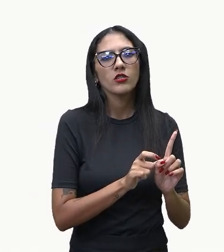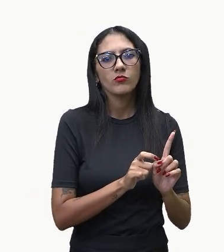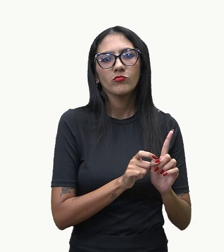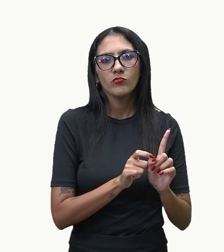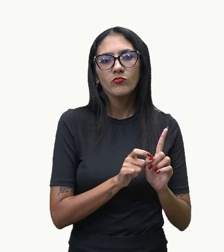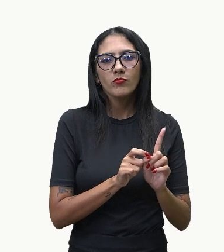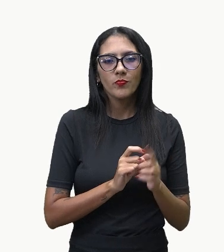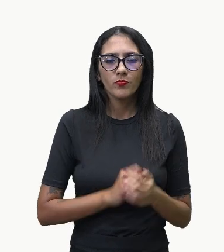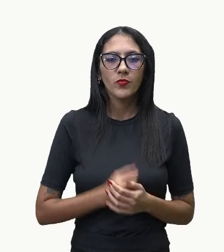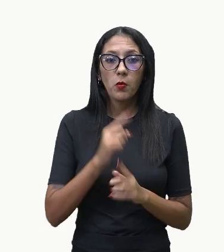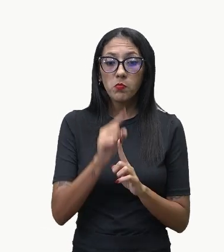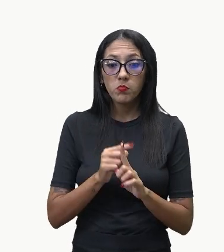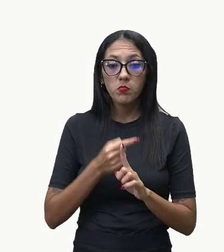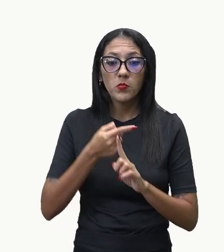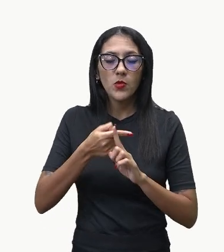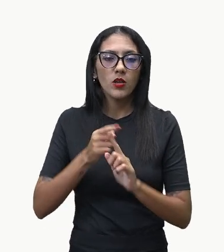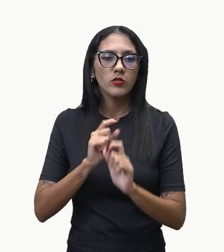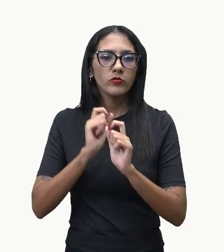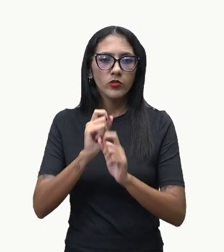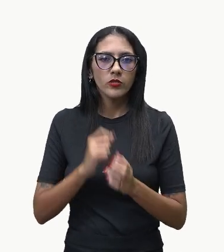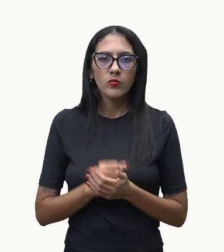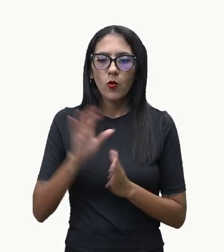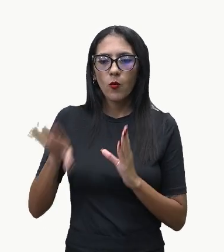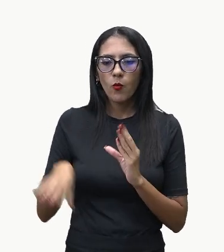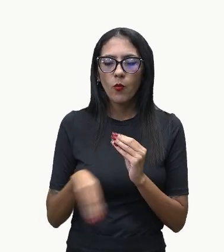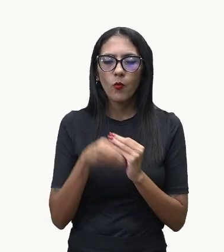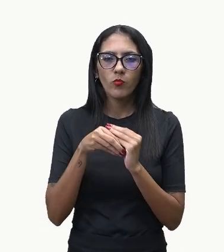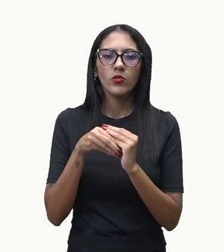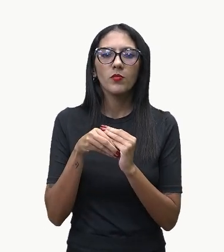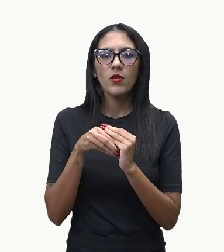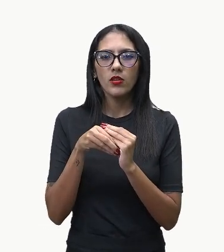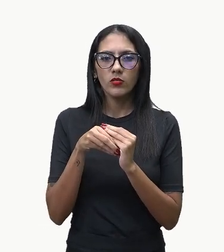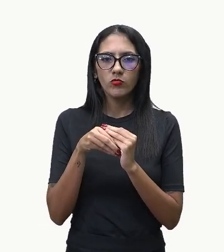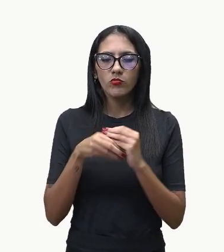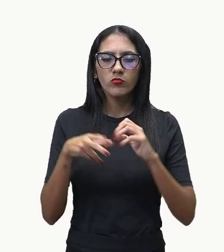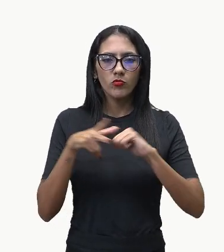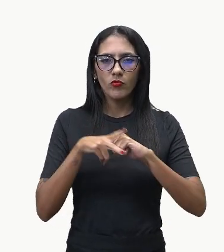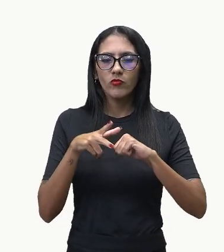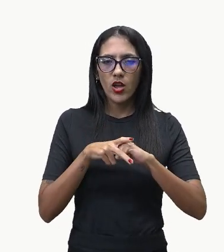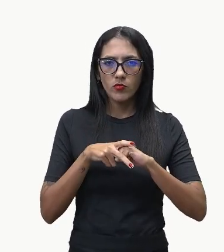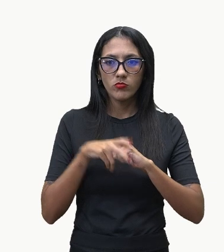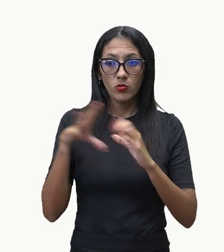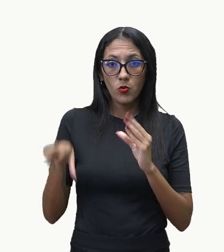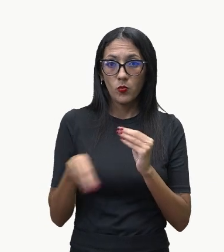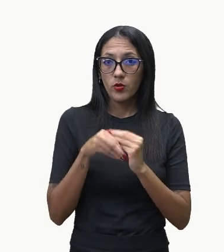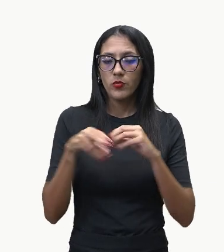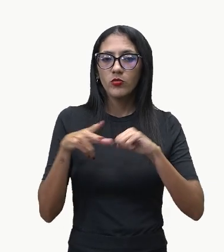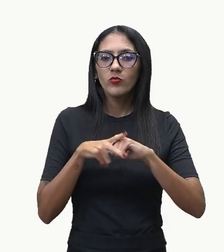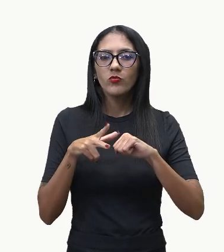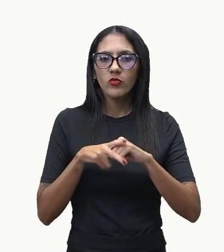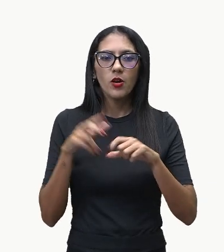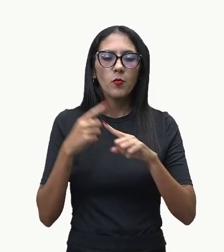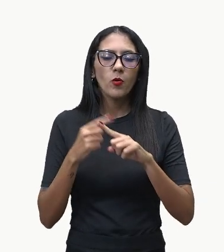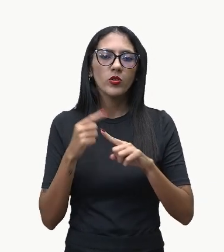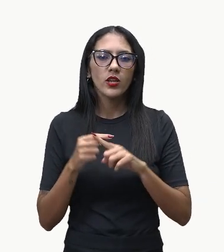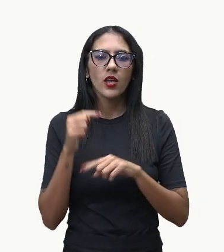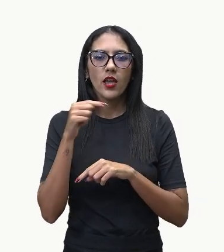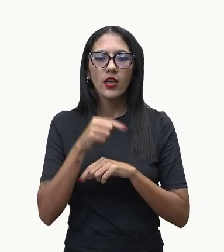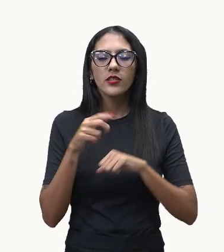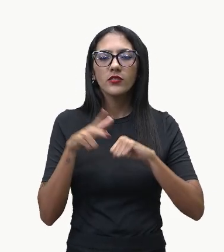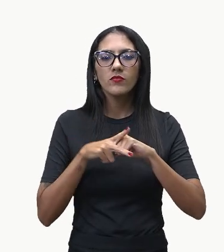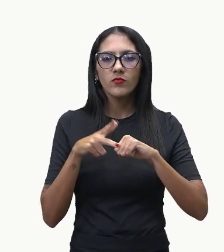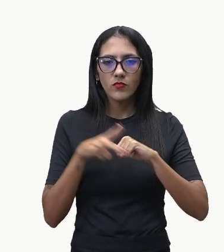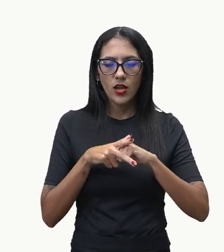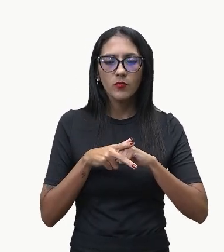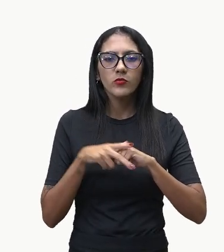deu os complementos verbais, nesse caso não é predicativo porque o verbo é transitivo, e